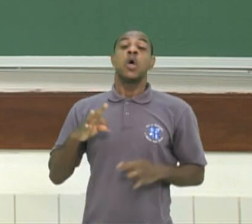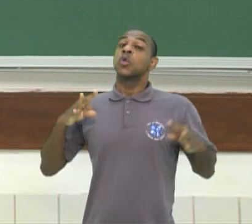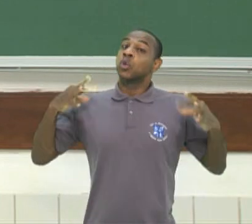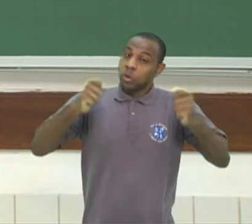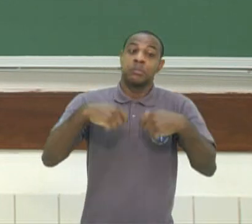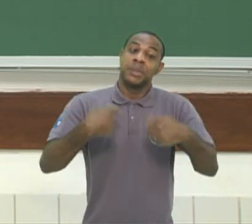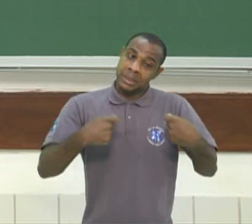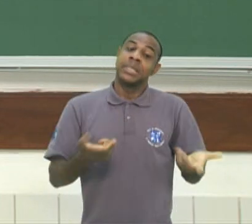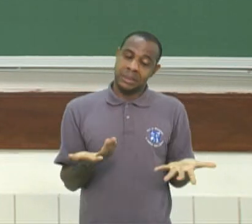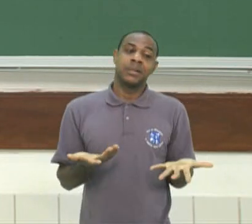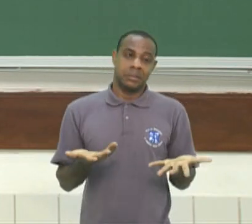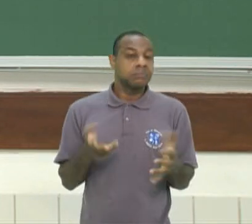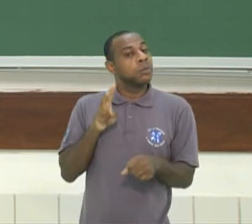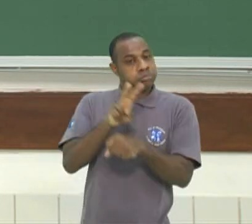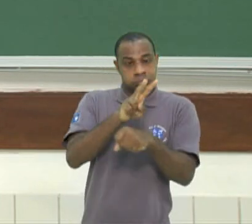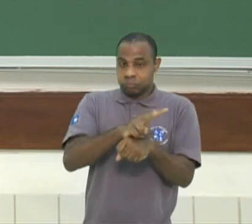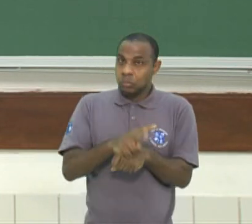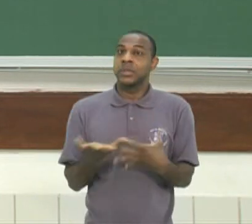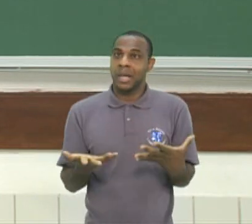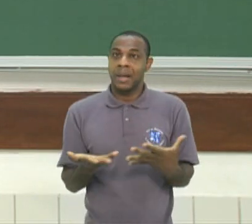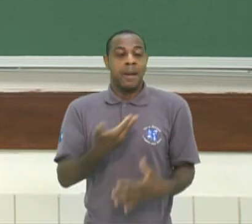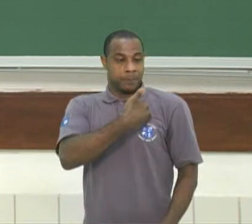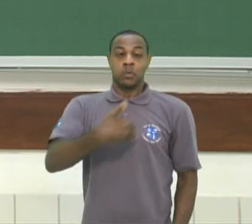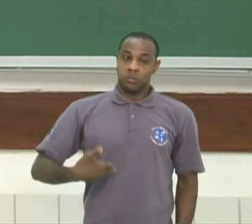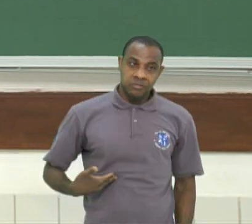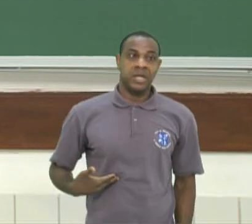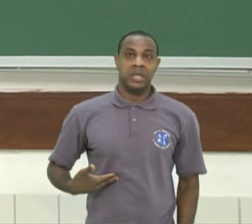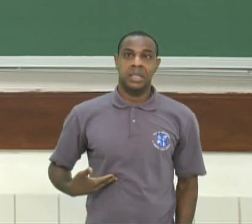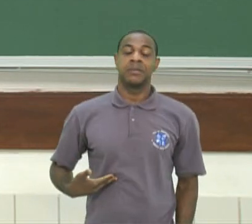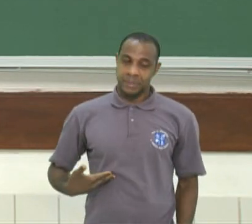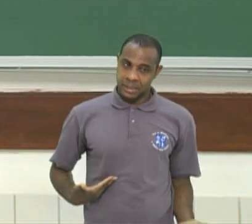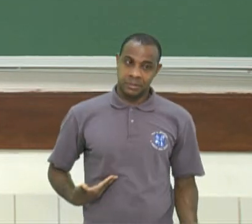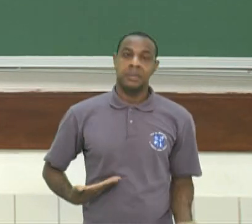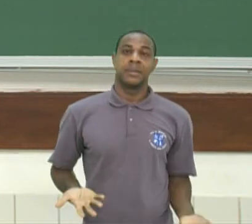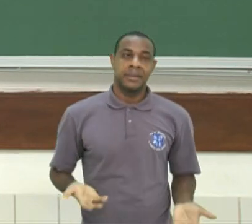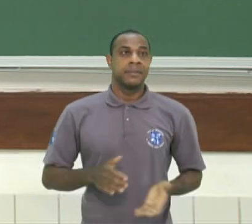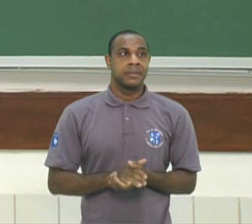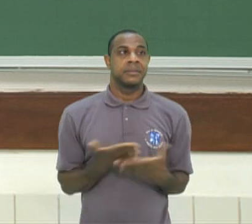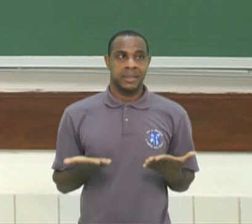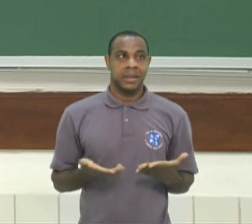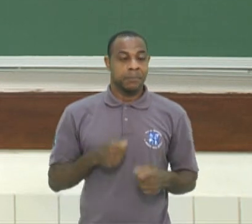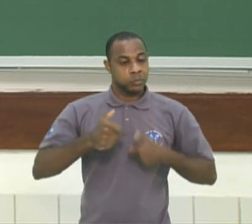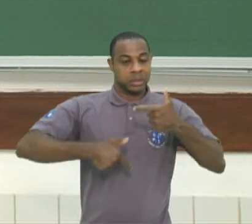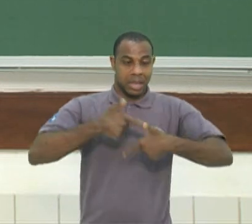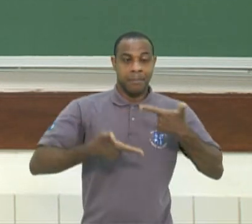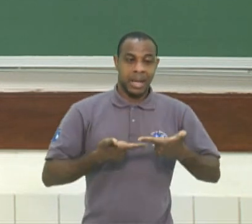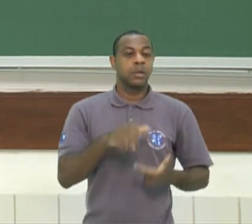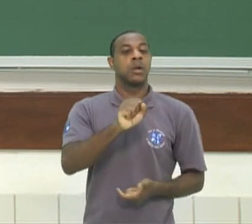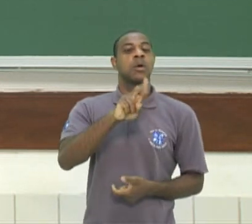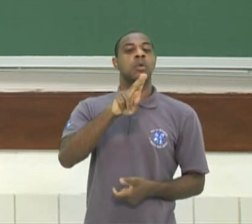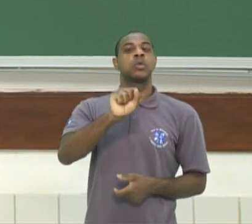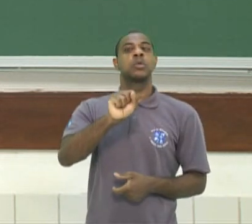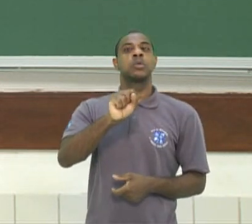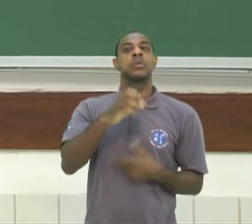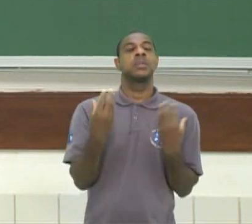bem atendidos pelo governo, pelo Estado, por aquilo que é público, mas é preciso uma